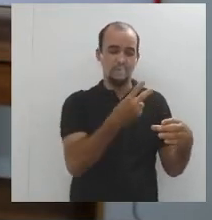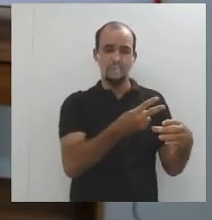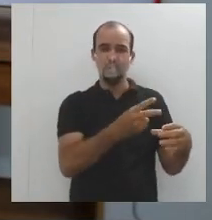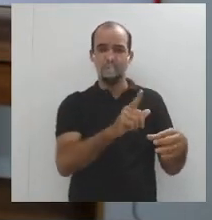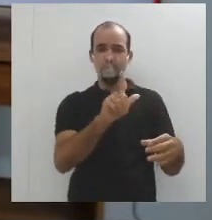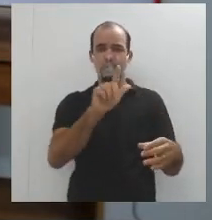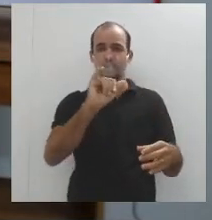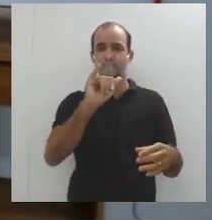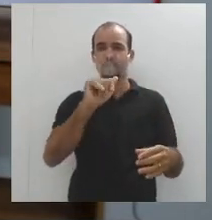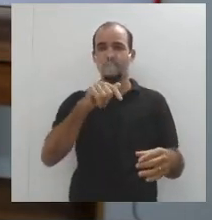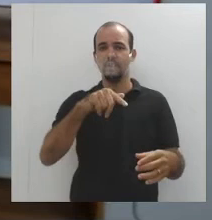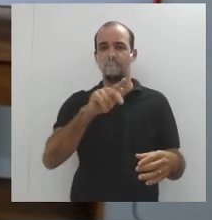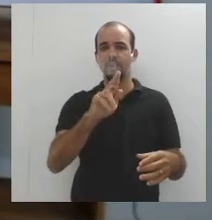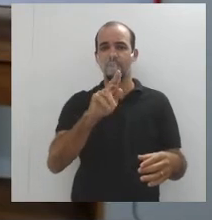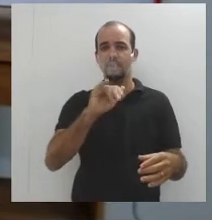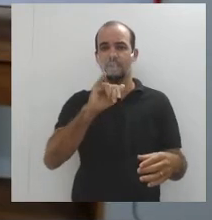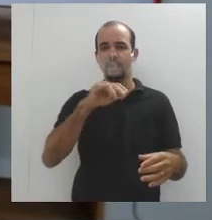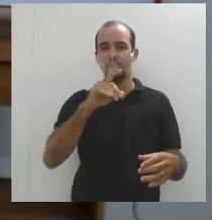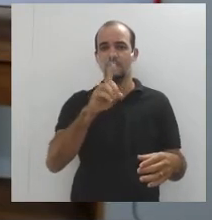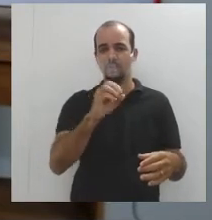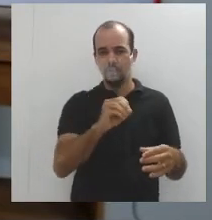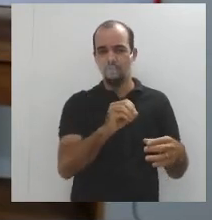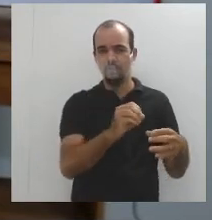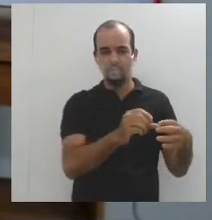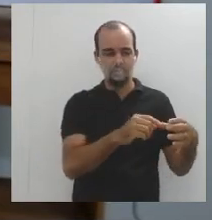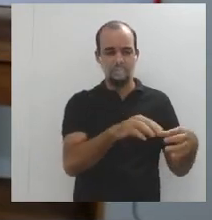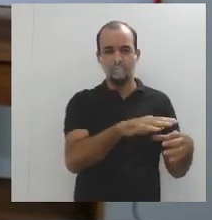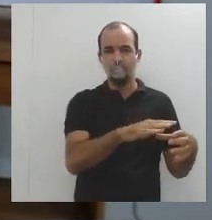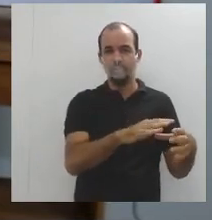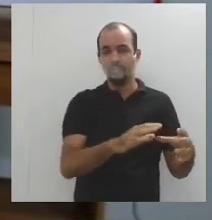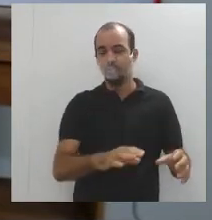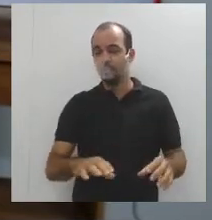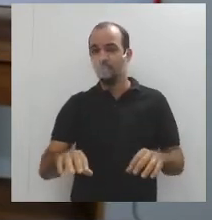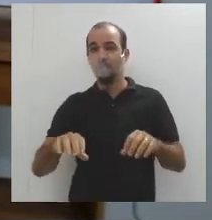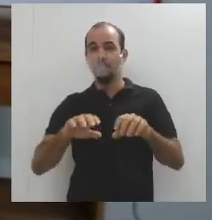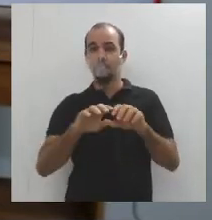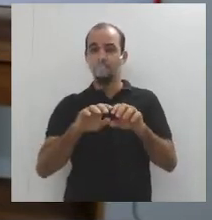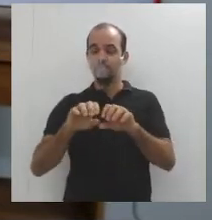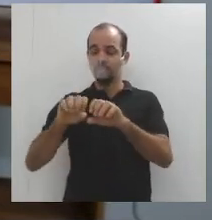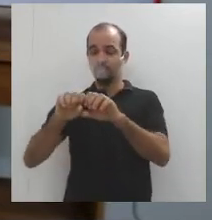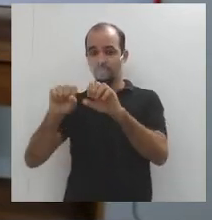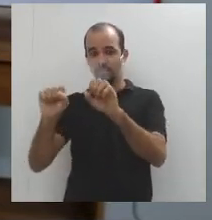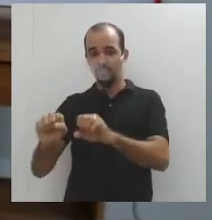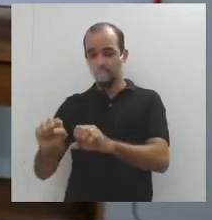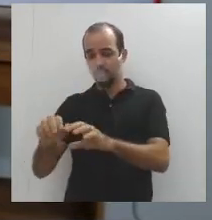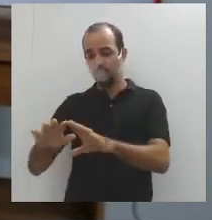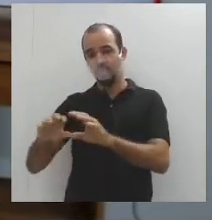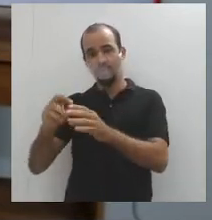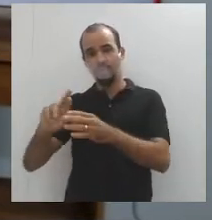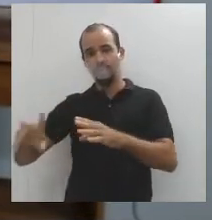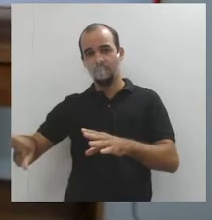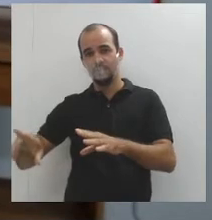sistemas heterogêneos, ok? Com diferentes fases, ok?